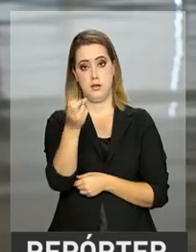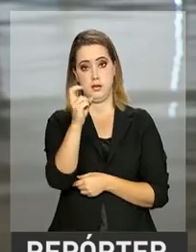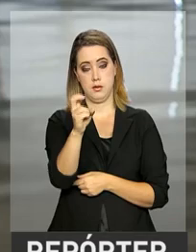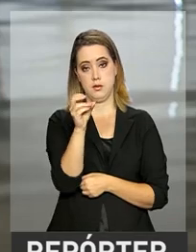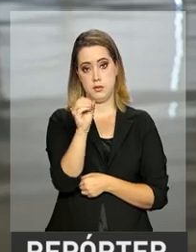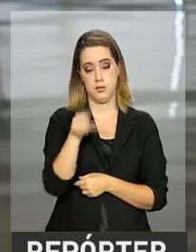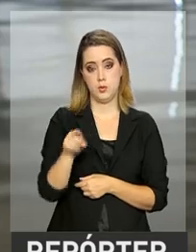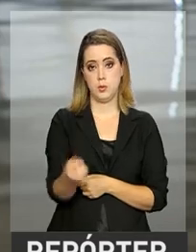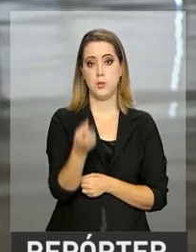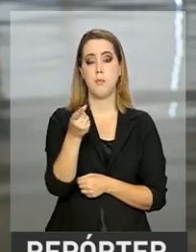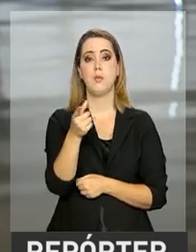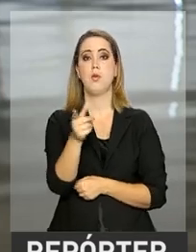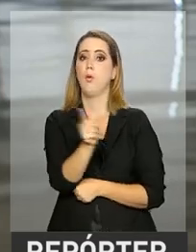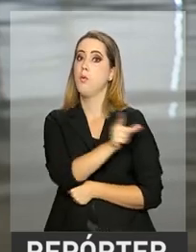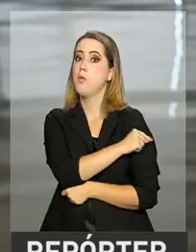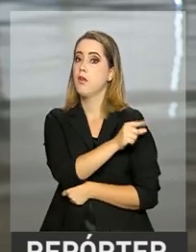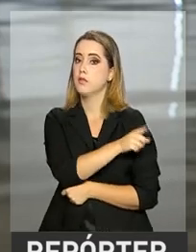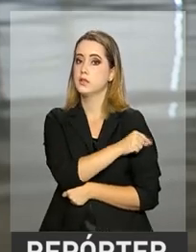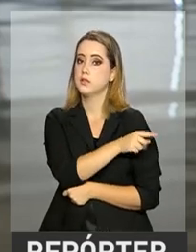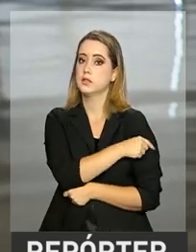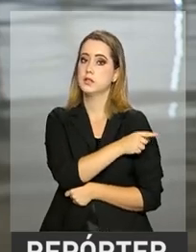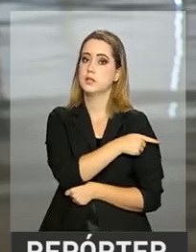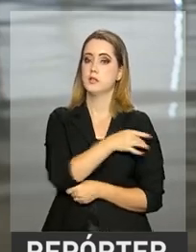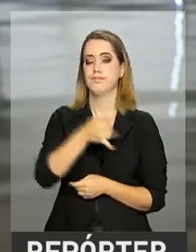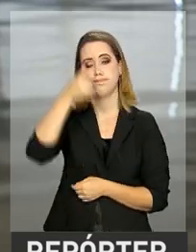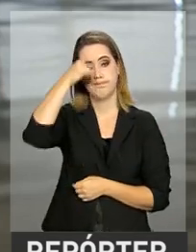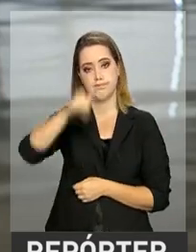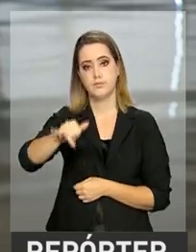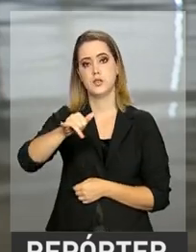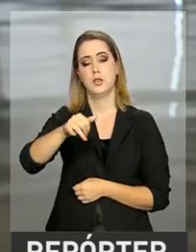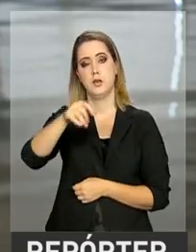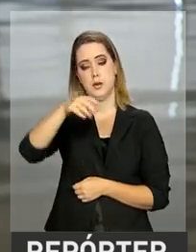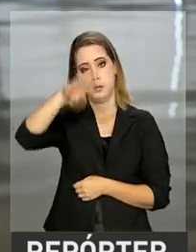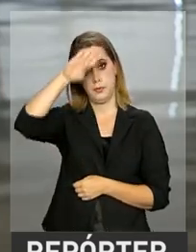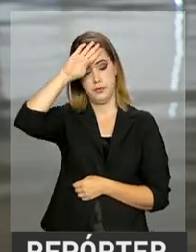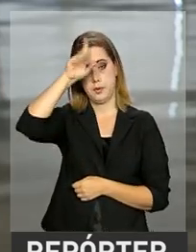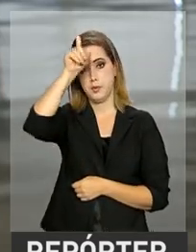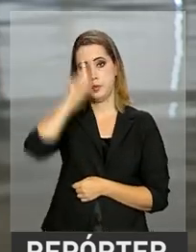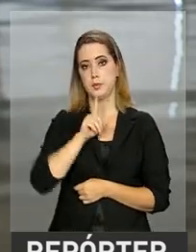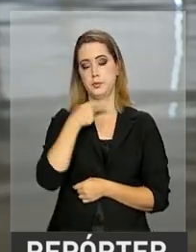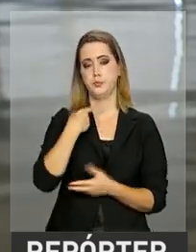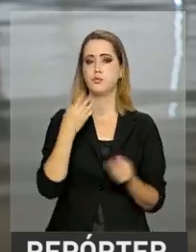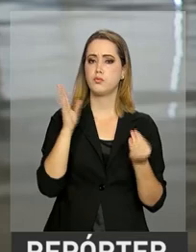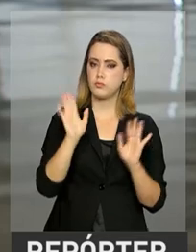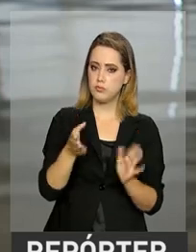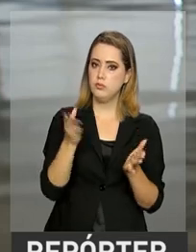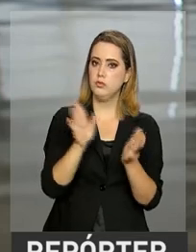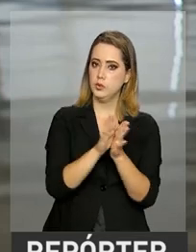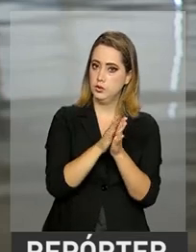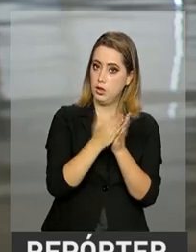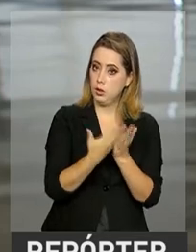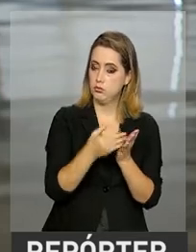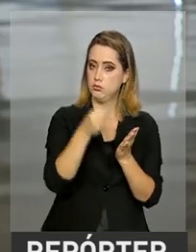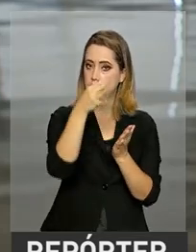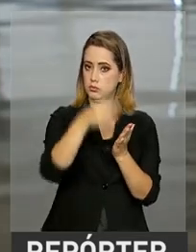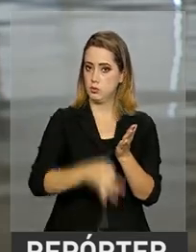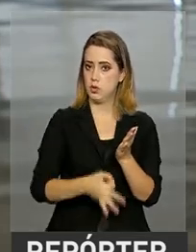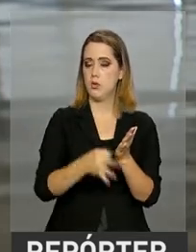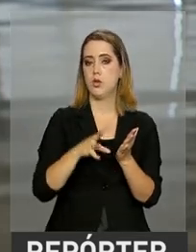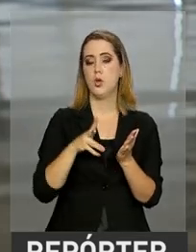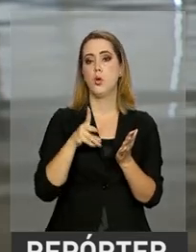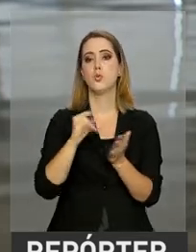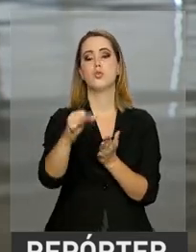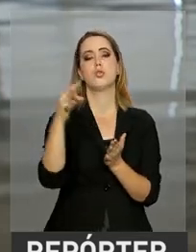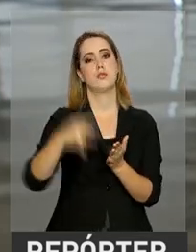doses da vacina contra a febre amarela para todo o país, como parte da rotina de abastecimento do calendário nacional de vacinação. Além